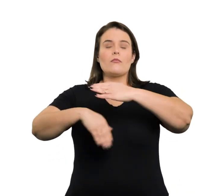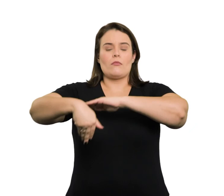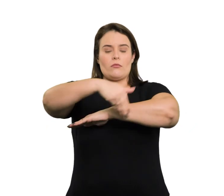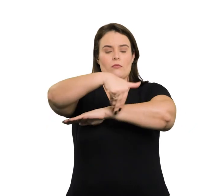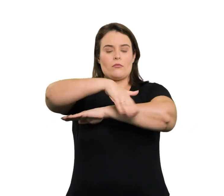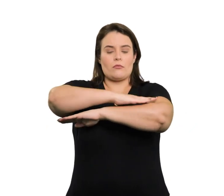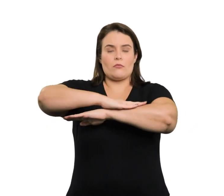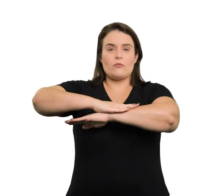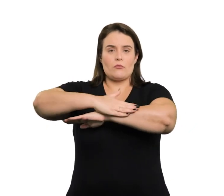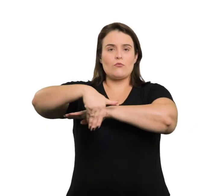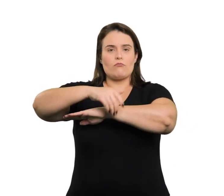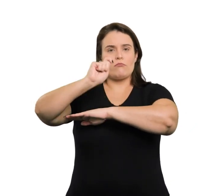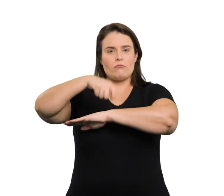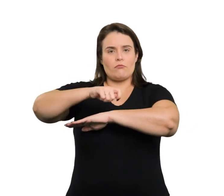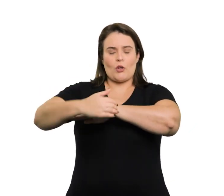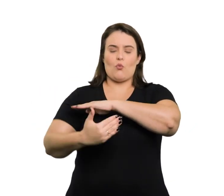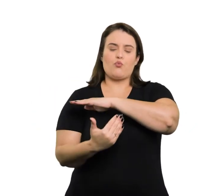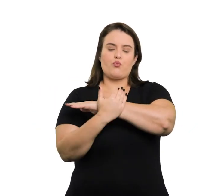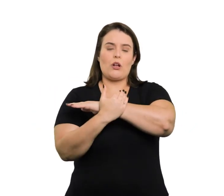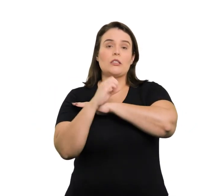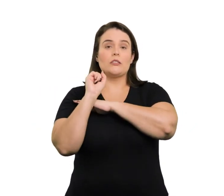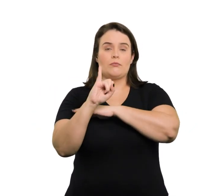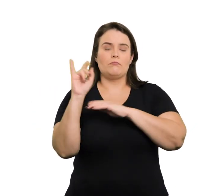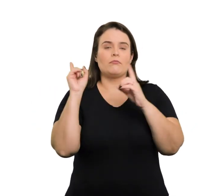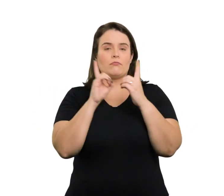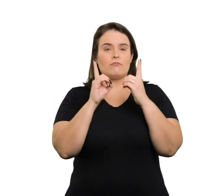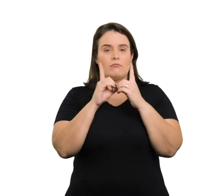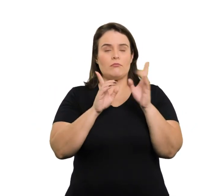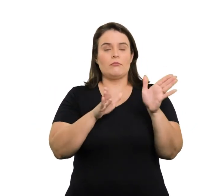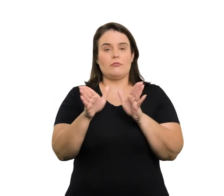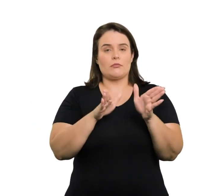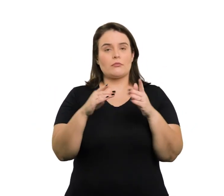logradouro público para atendimento das condições